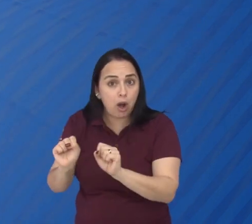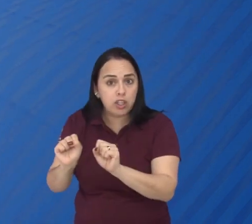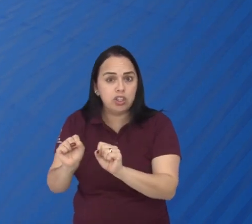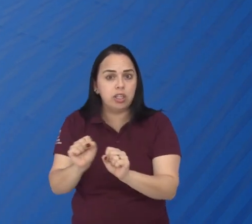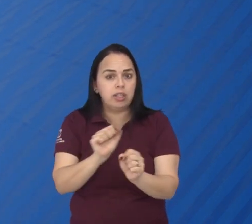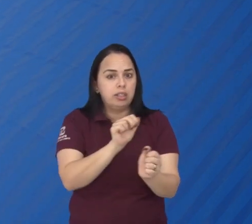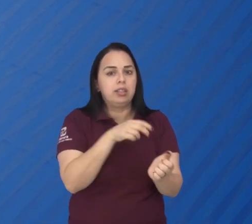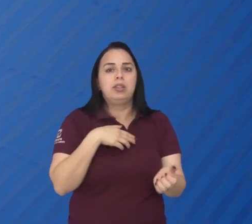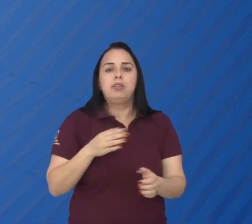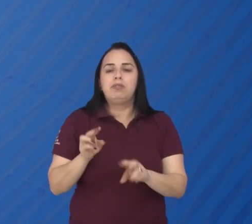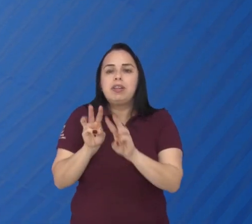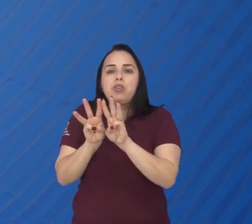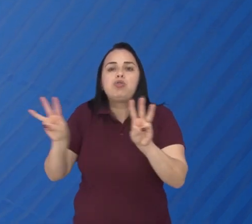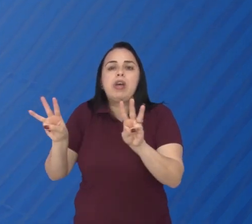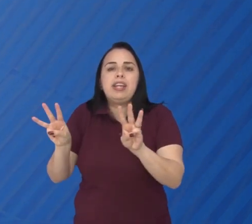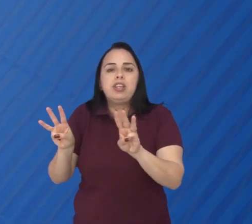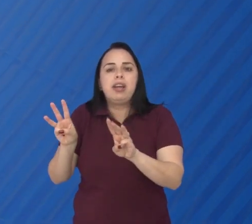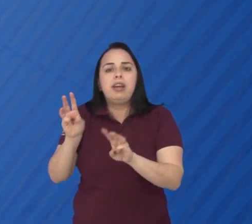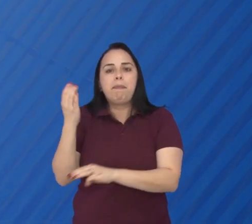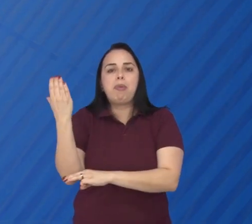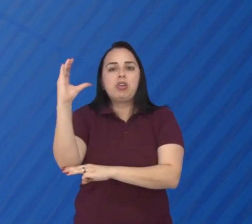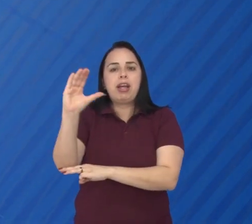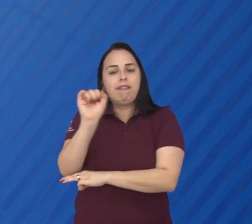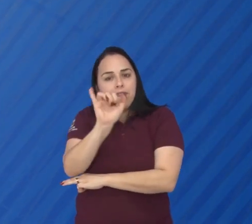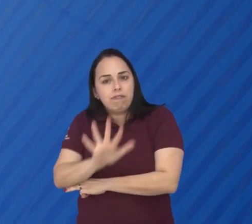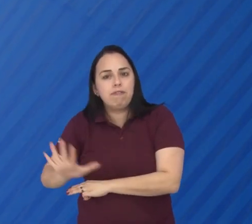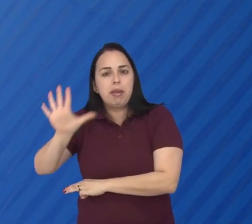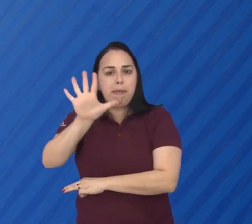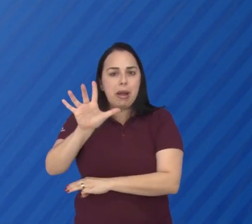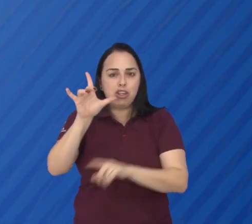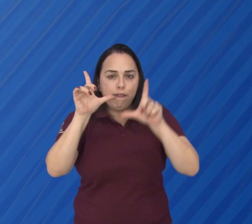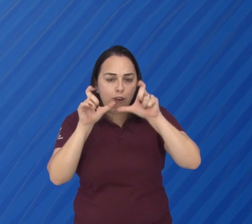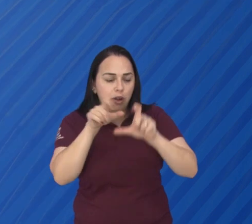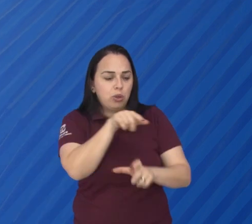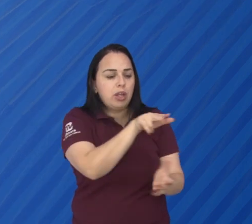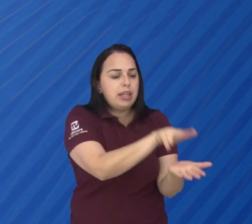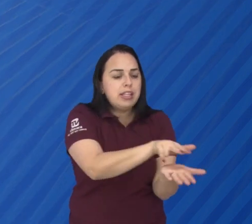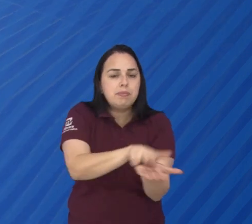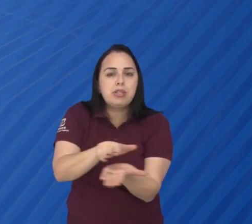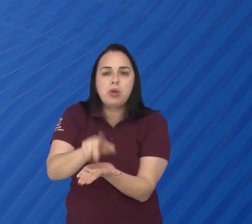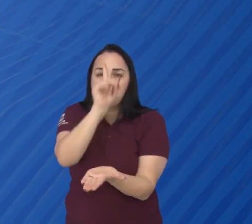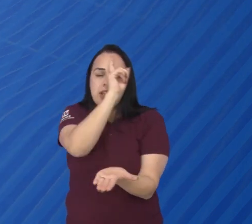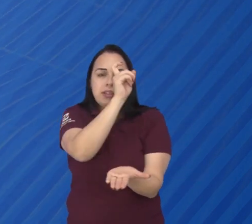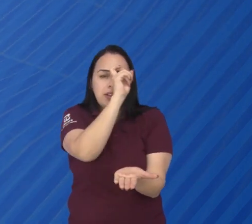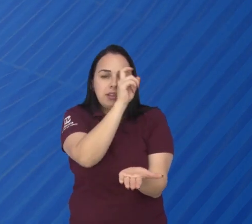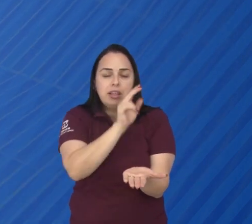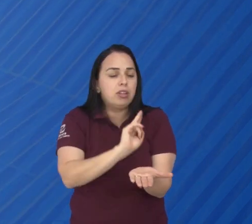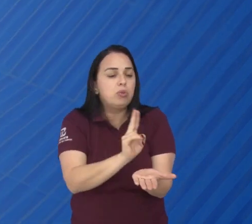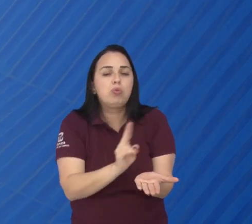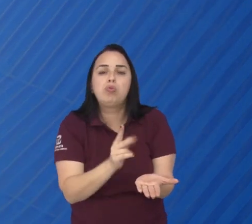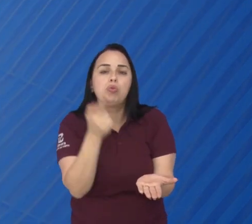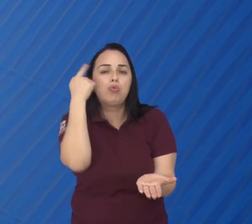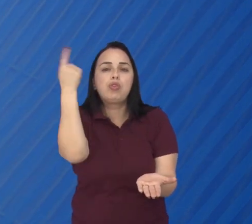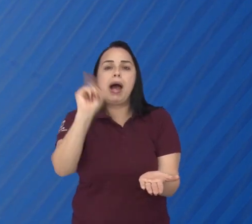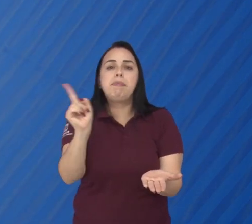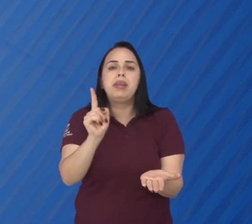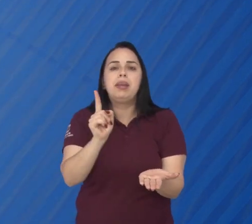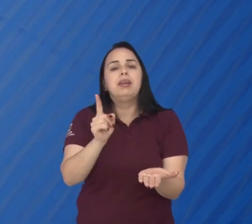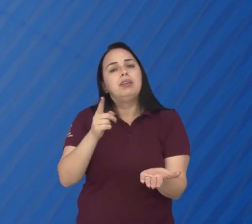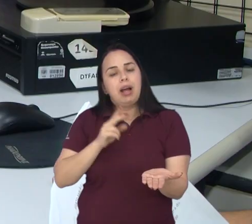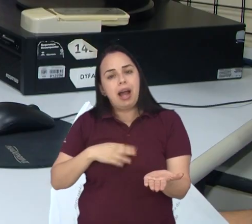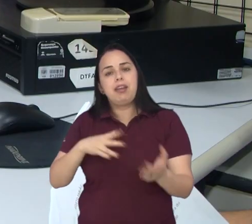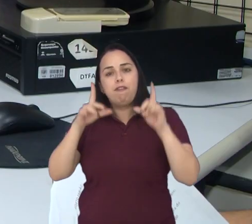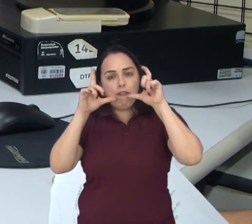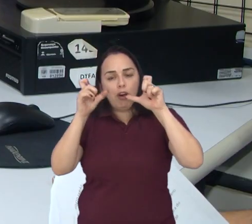Prefeitura a divulgar no site oficial fotos de pacientes sem documentos e que estão na condição de não